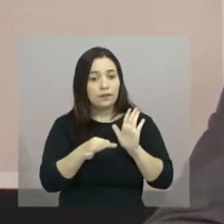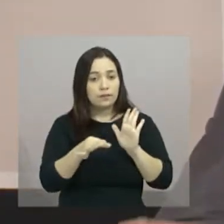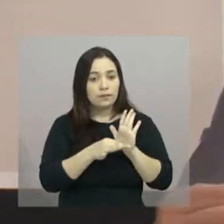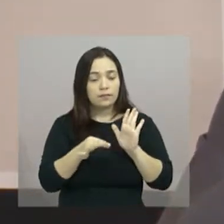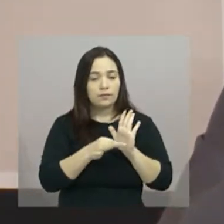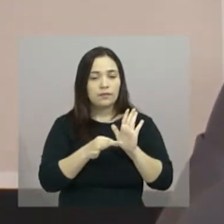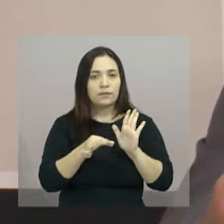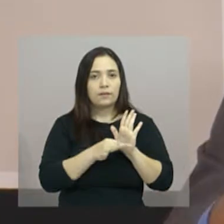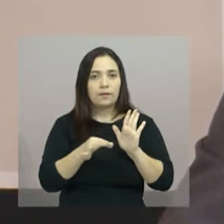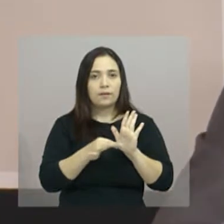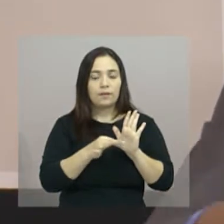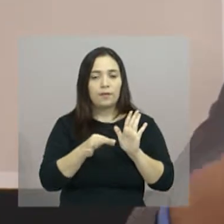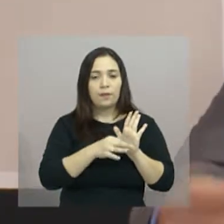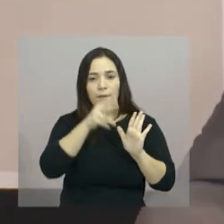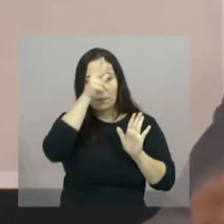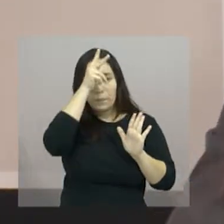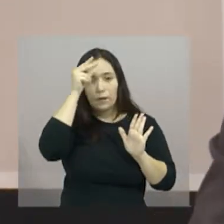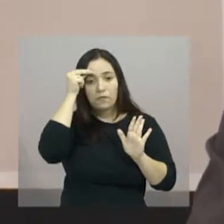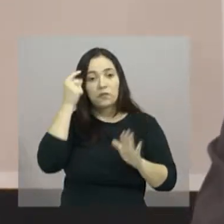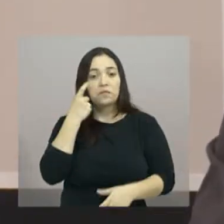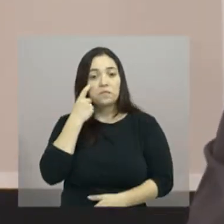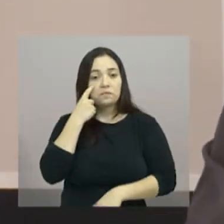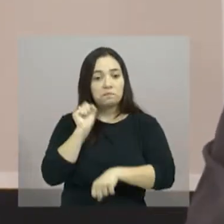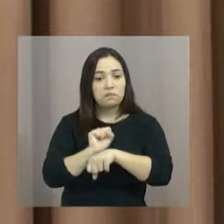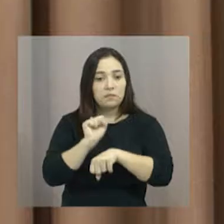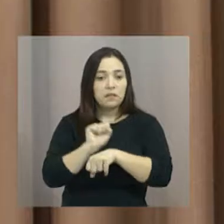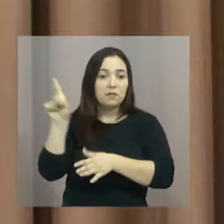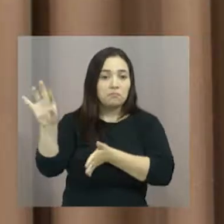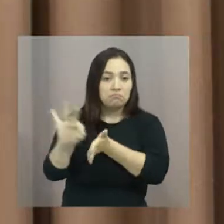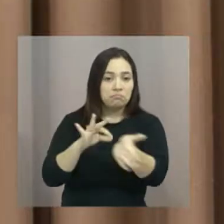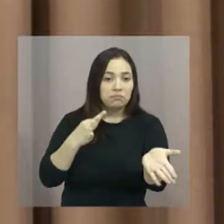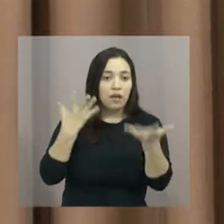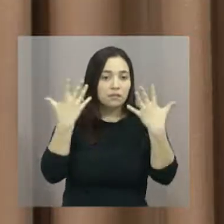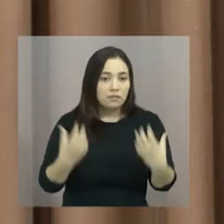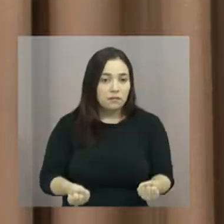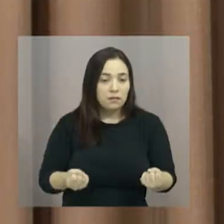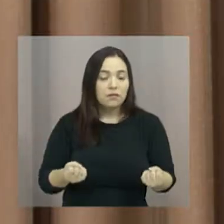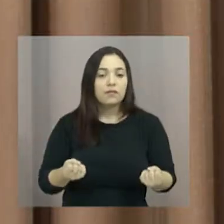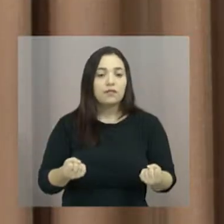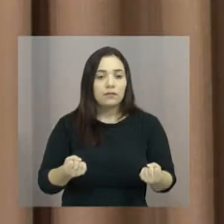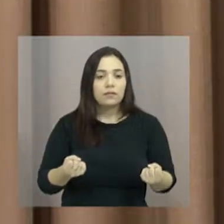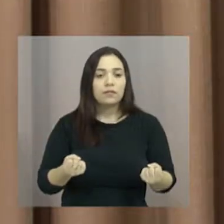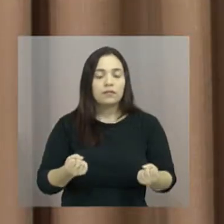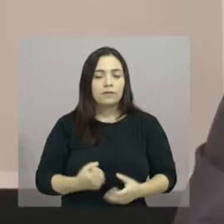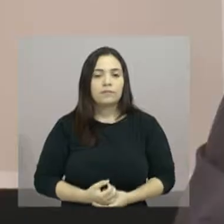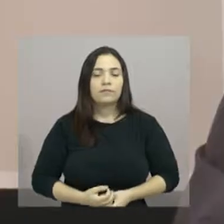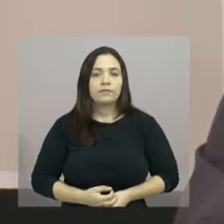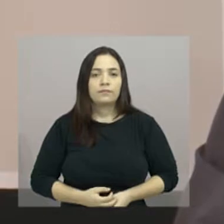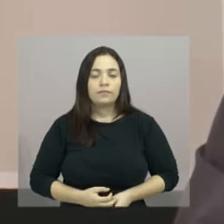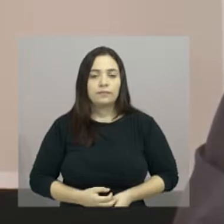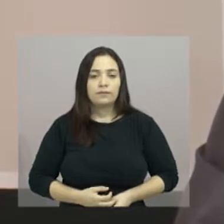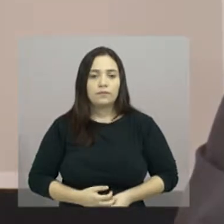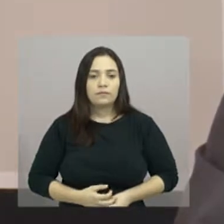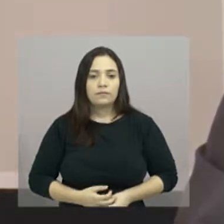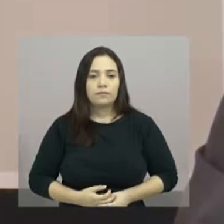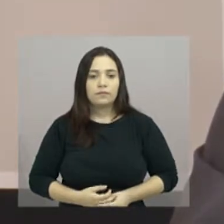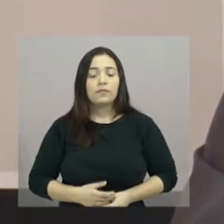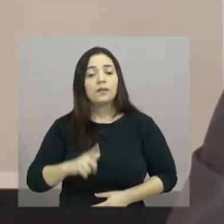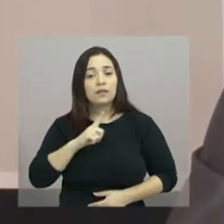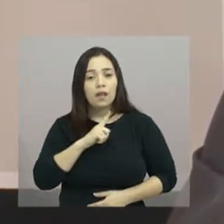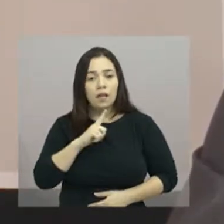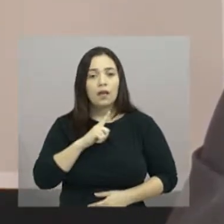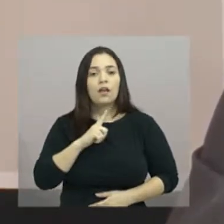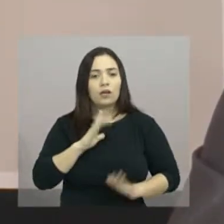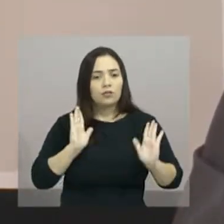gente precisa que a prefeitura acate e bote isso, né? Torne lei e faça funcionar, mas a gente já tem aí um